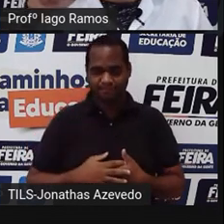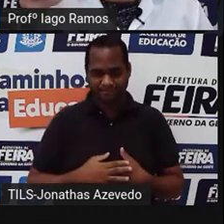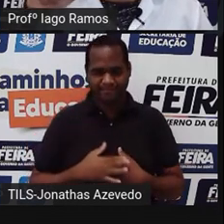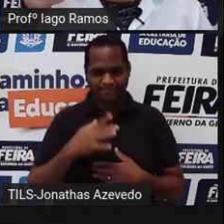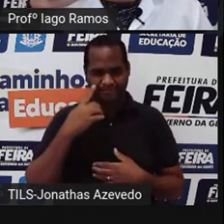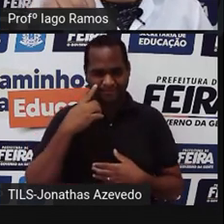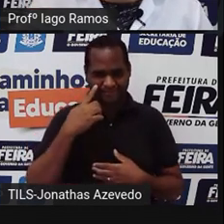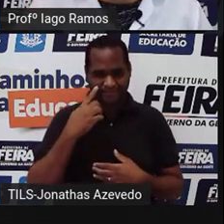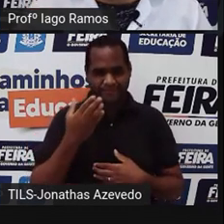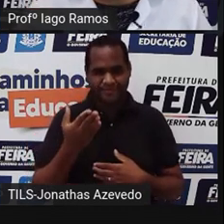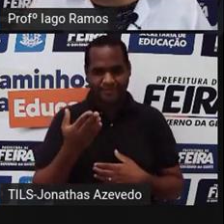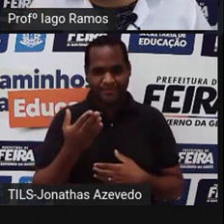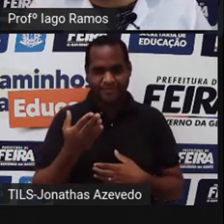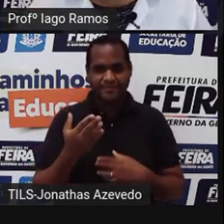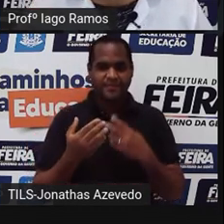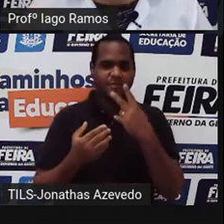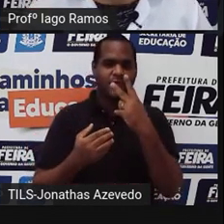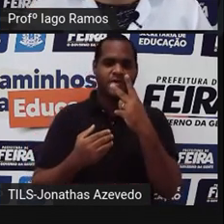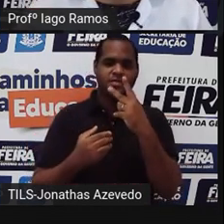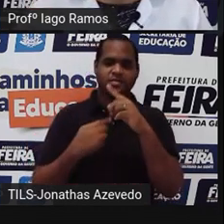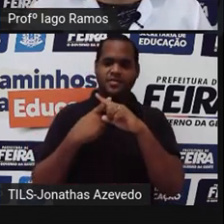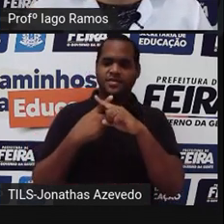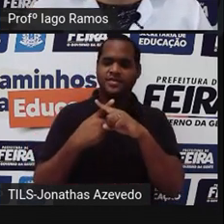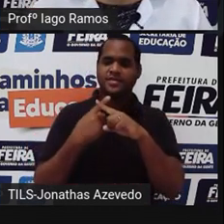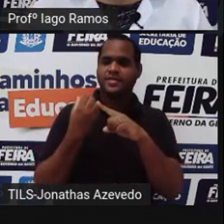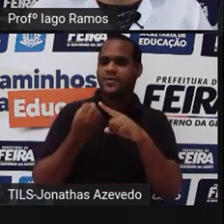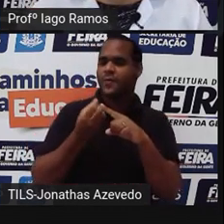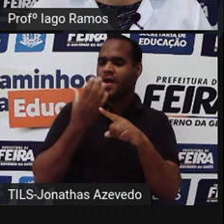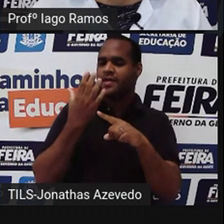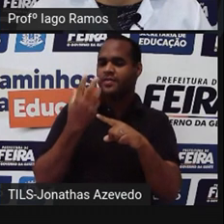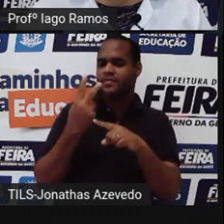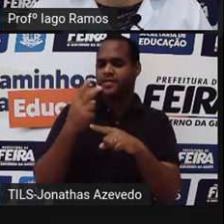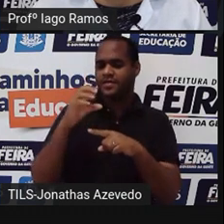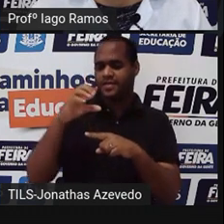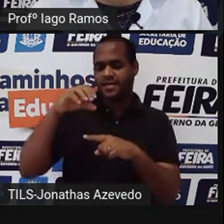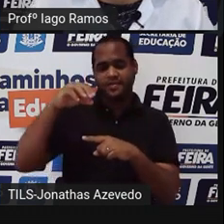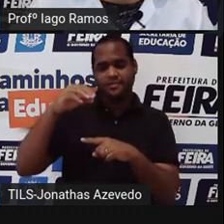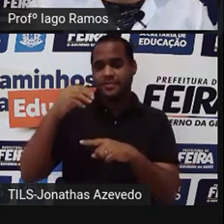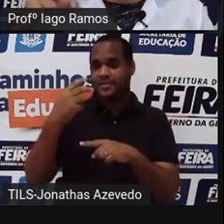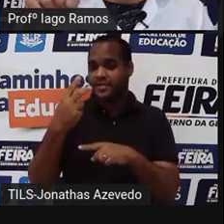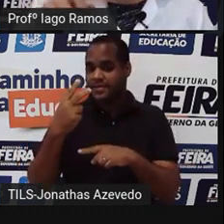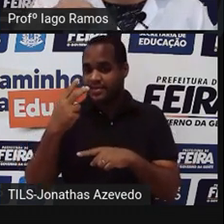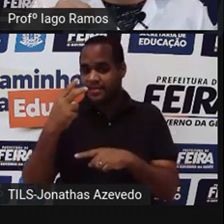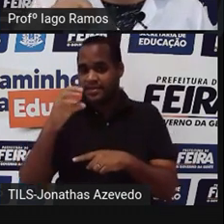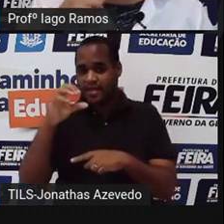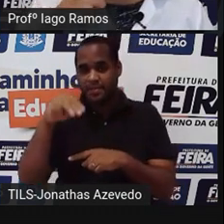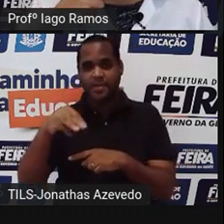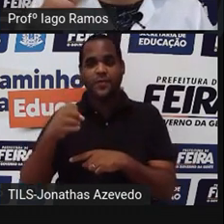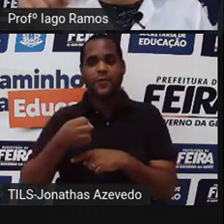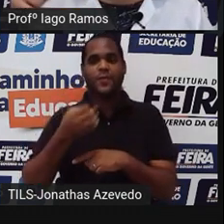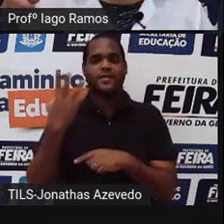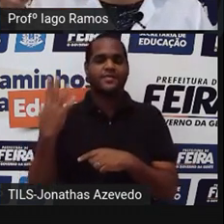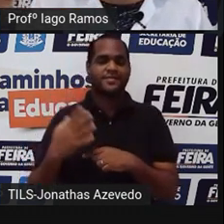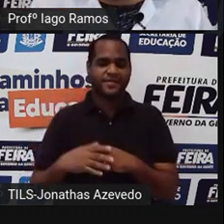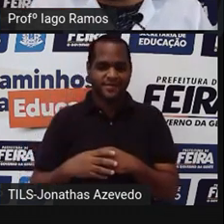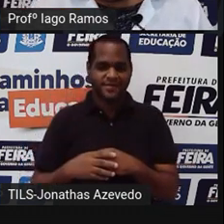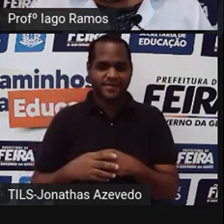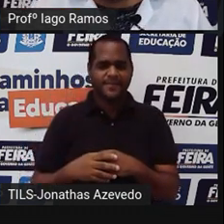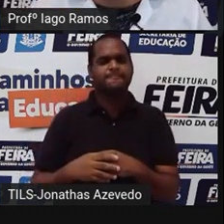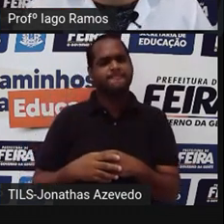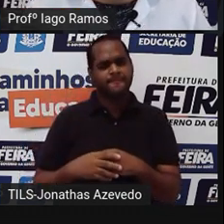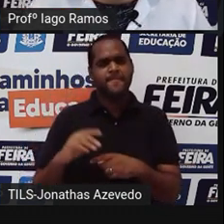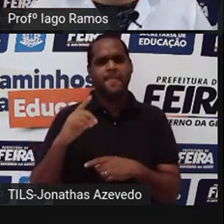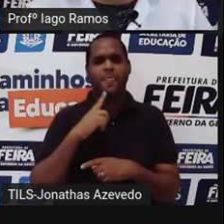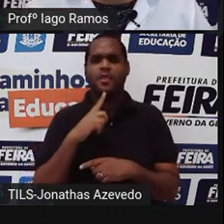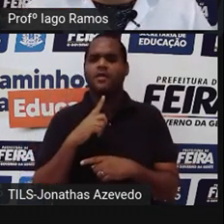aquele comprimento 2x tem que medir quantos centímetros? Aquela largura ali, aquela altura